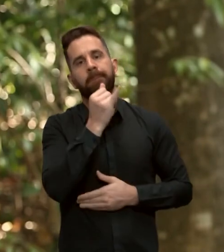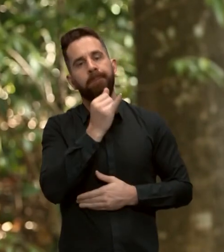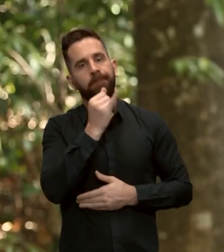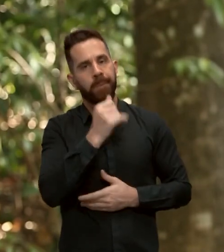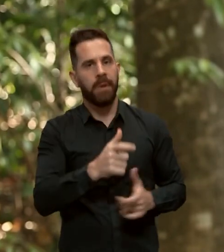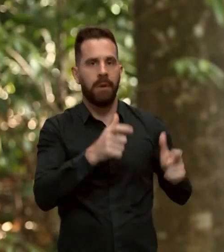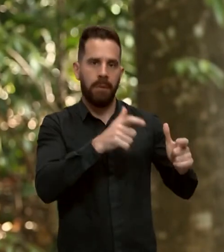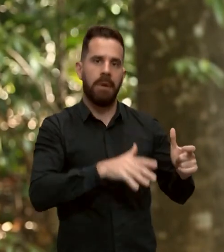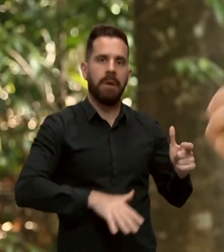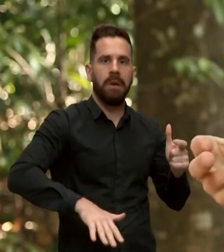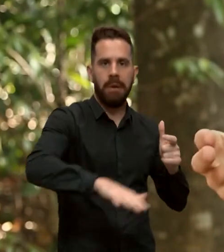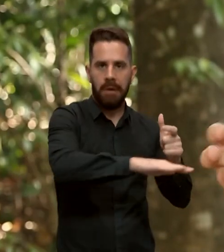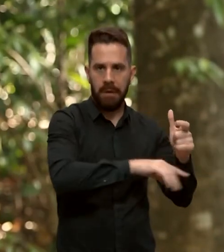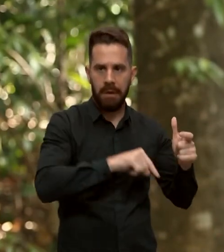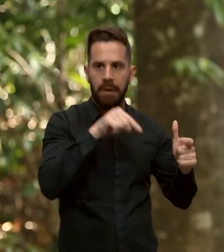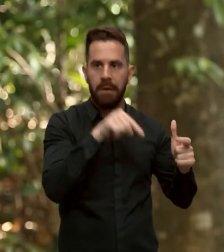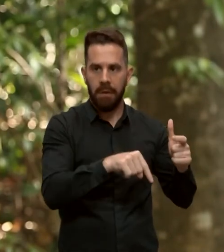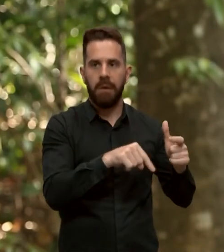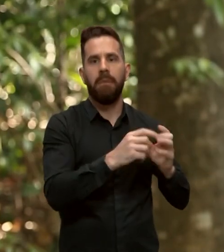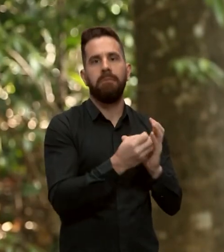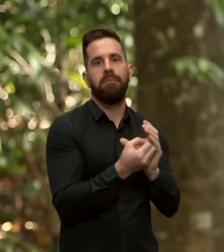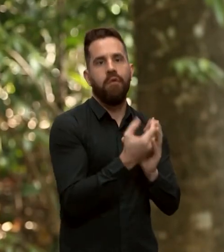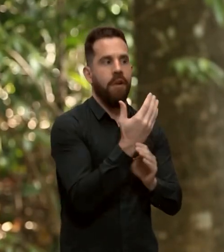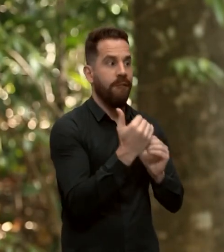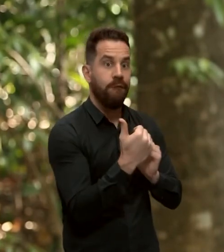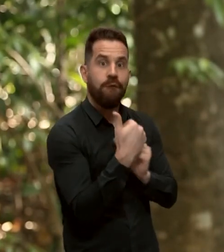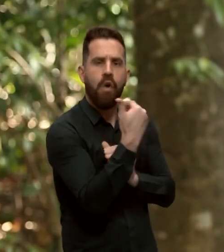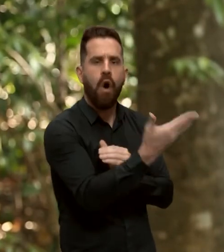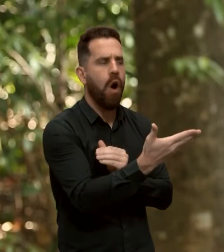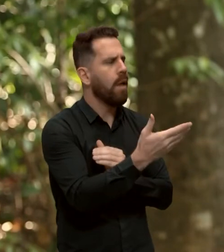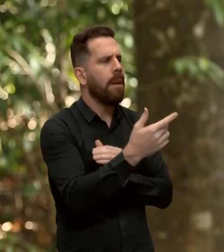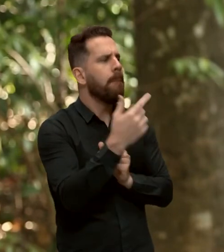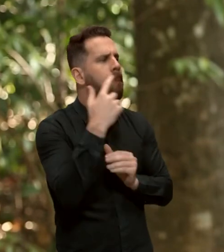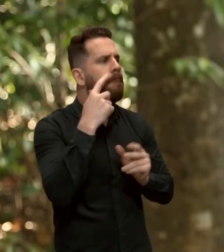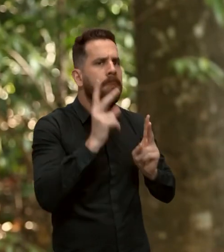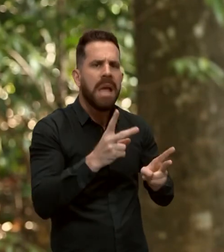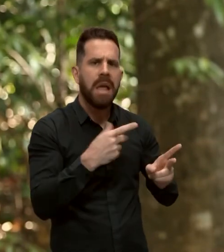ex situ, fora do hábitat, do ambiente natural da espécie,